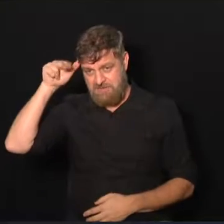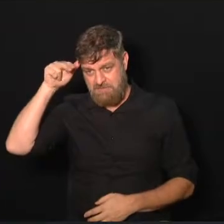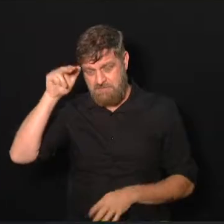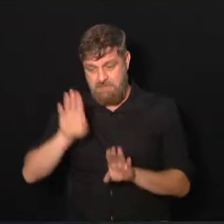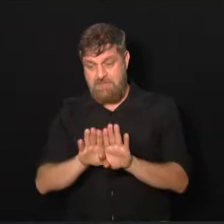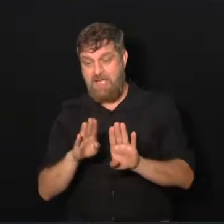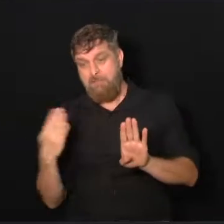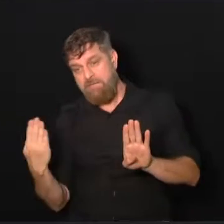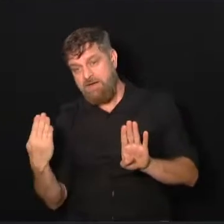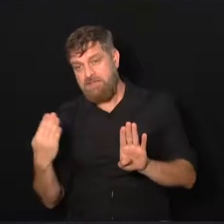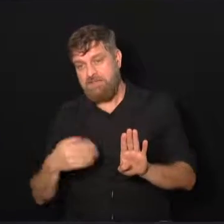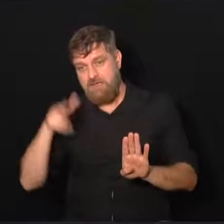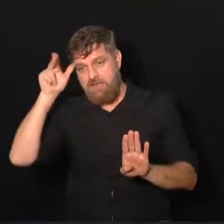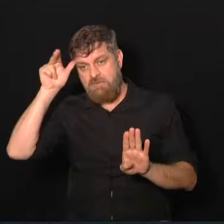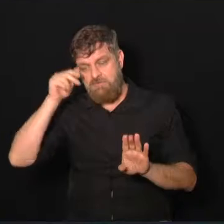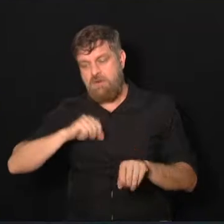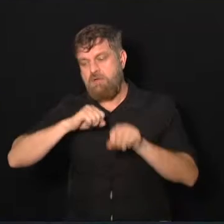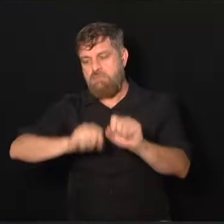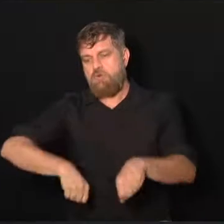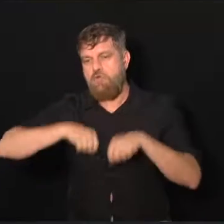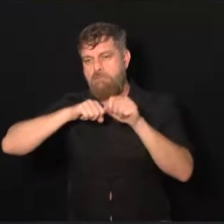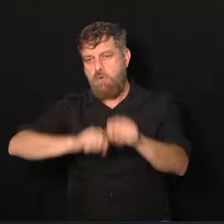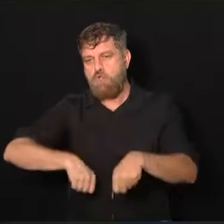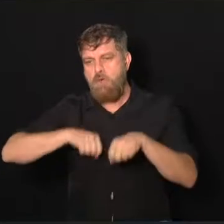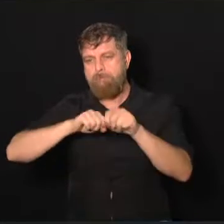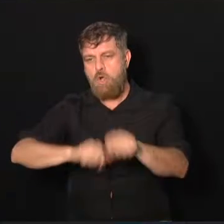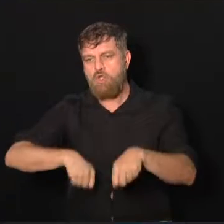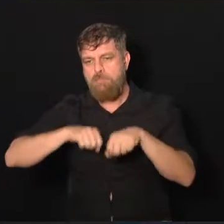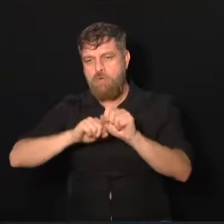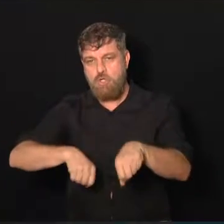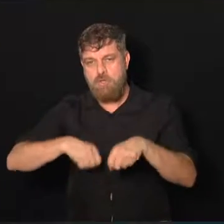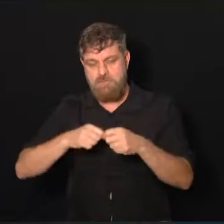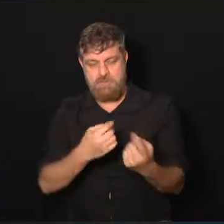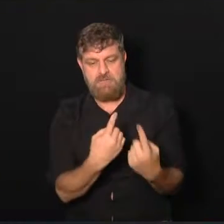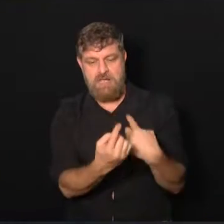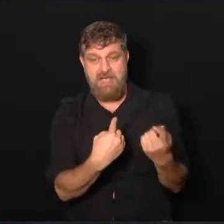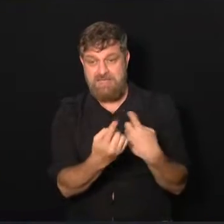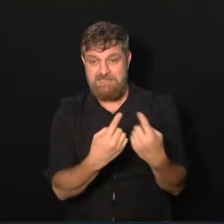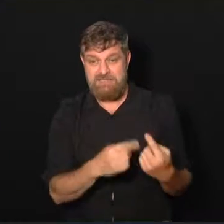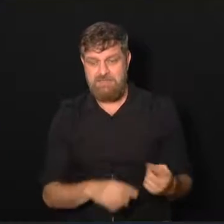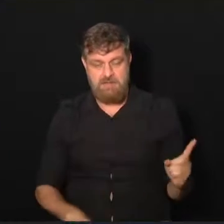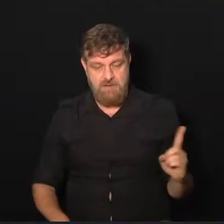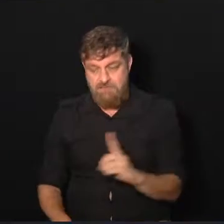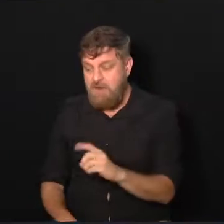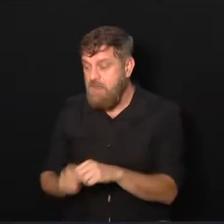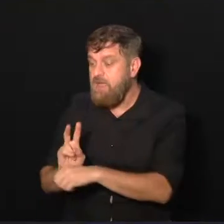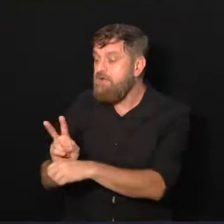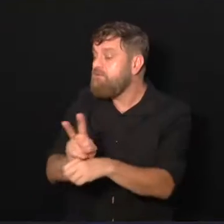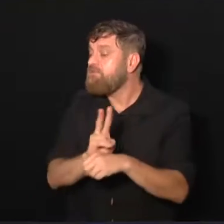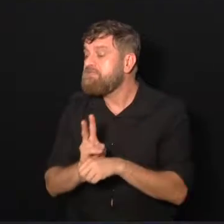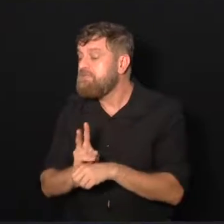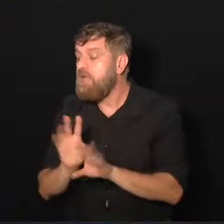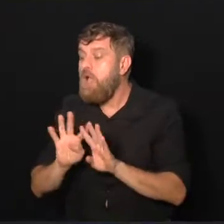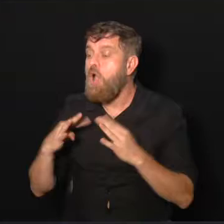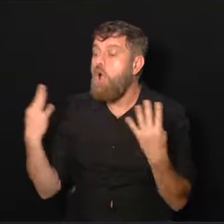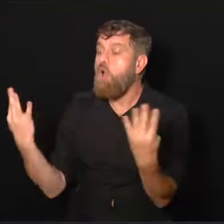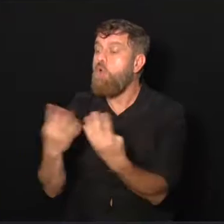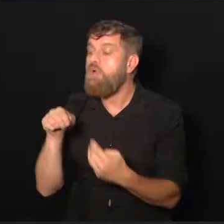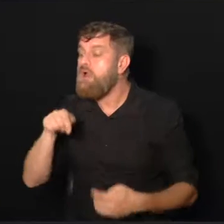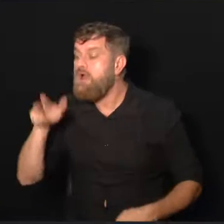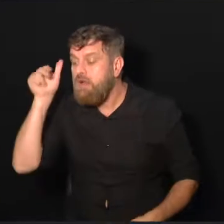estava aberta. Entendeu? Porque a Estradas e Rodagens não foi lá fiscalizar o lugar onde tinha esse